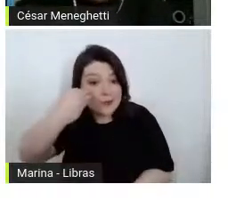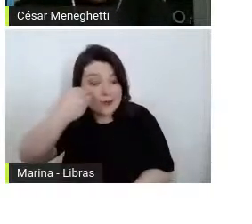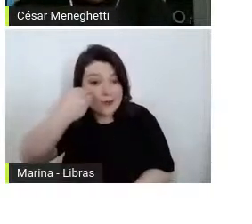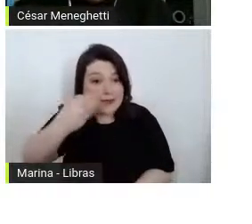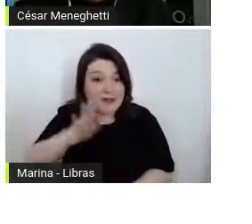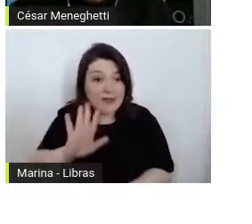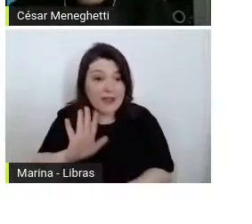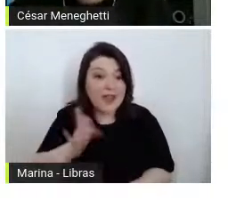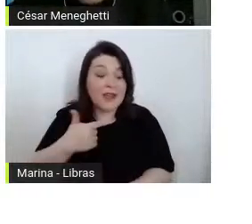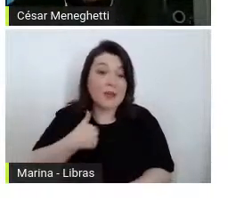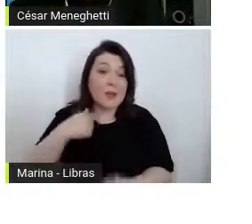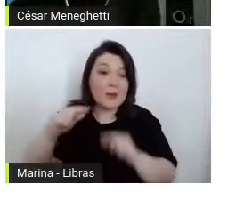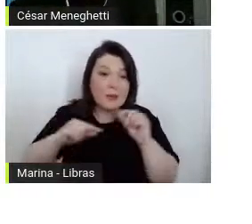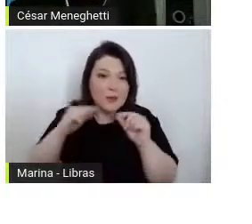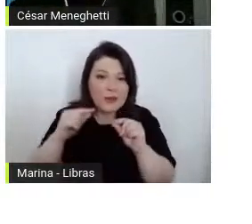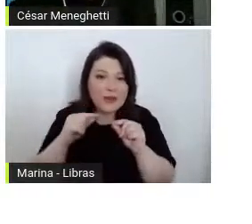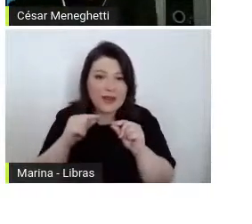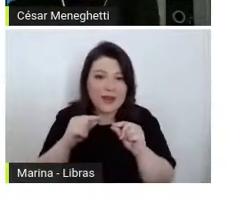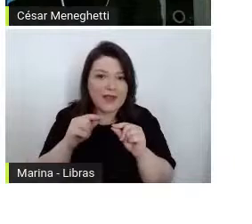de ser uma antítese